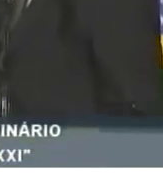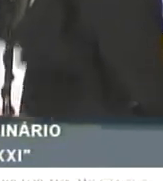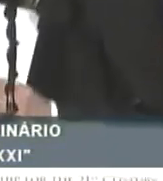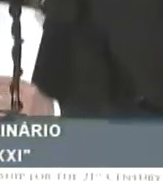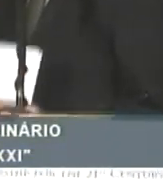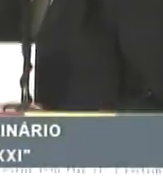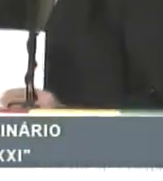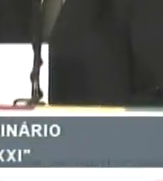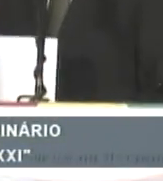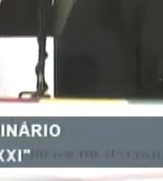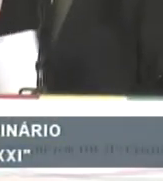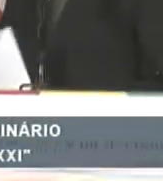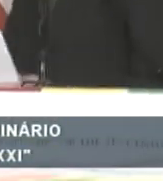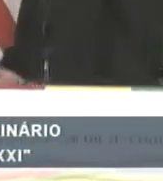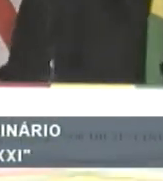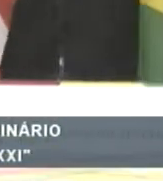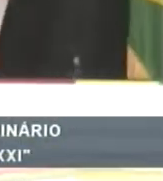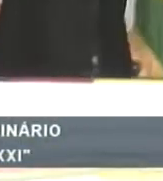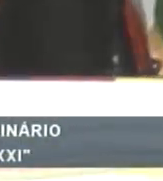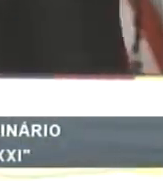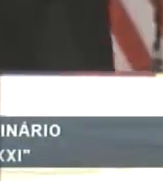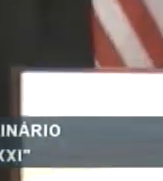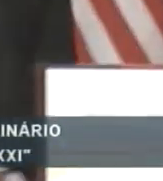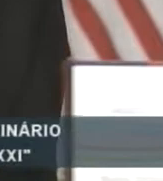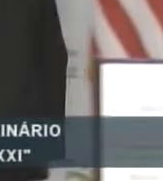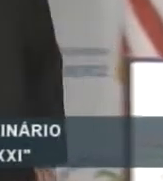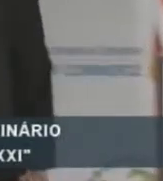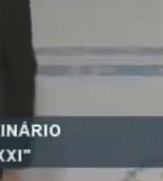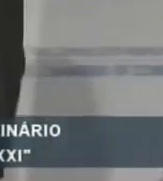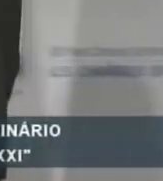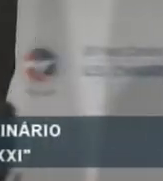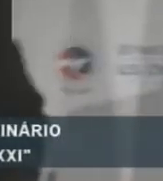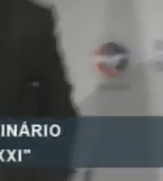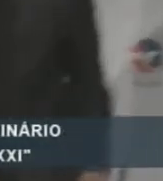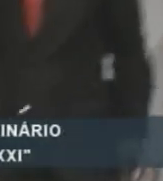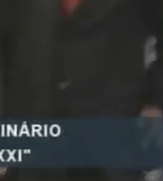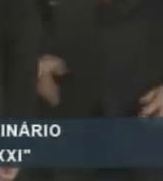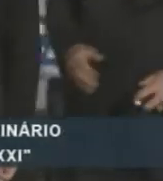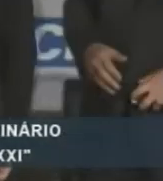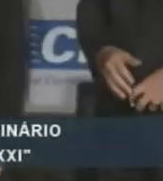nossas cidadanias. Passo a Vossa Excelência a palavra.